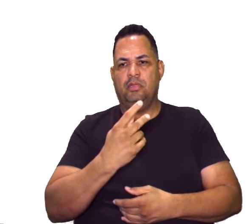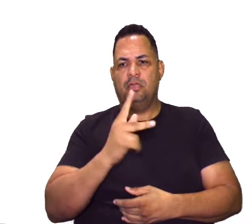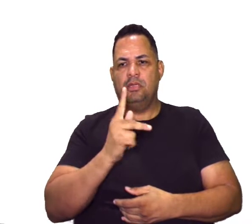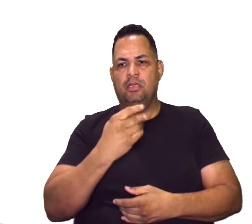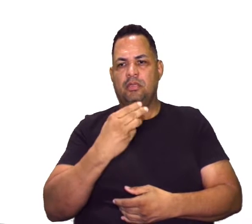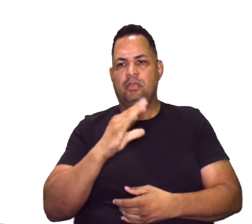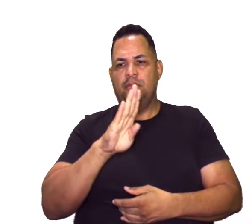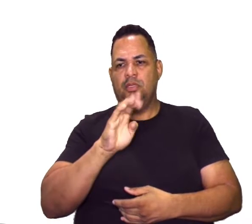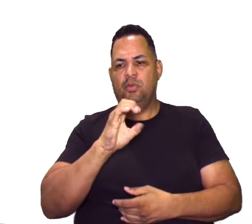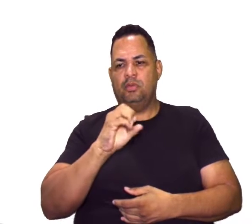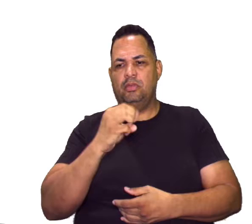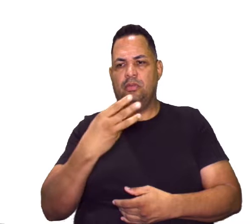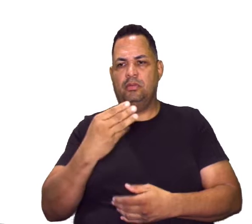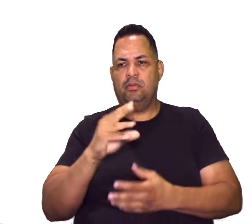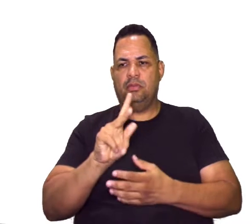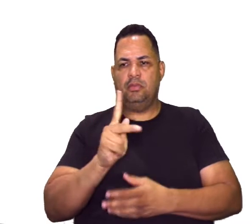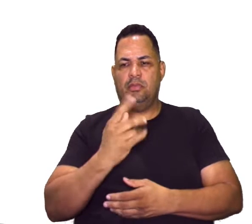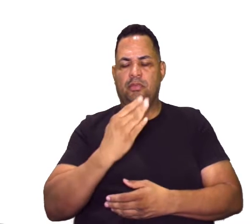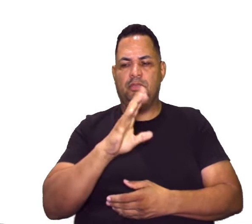H3BO3,